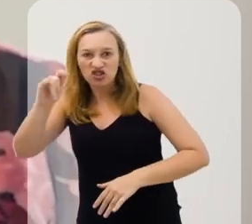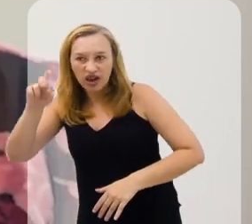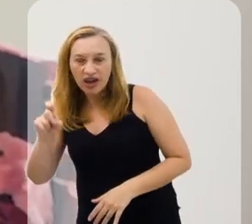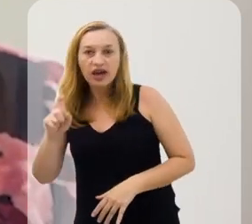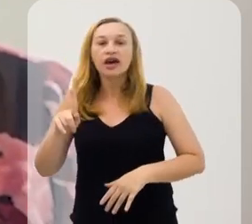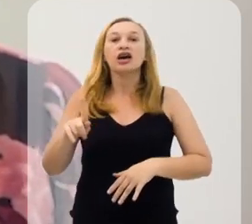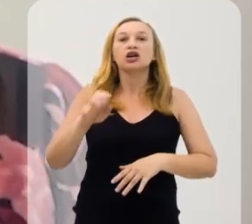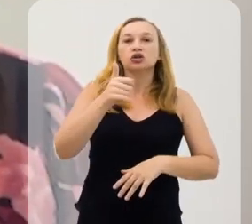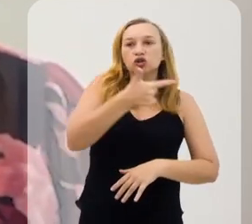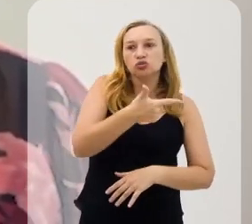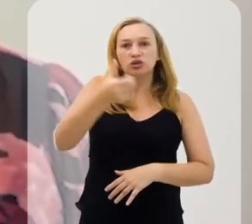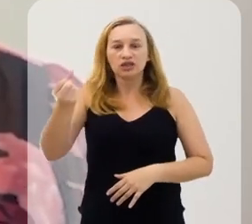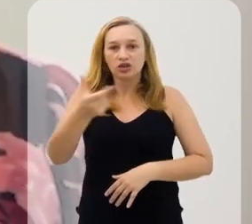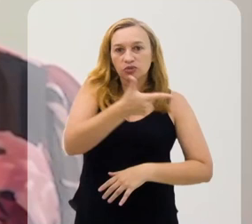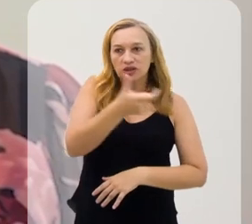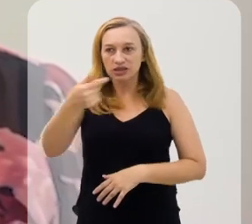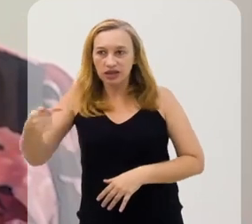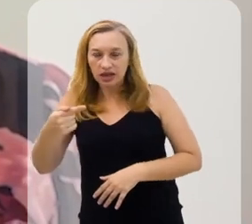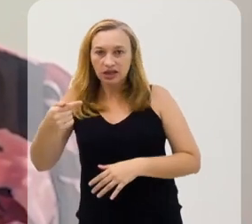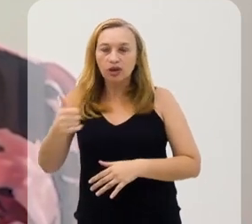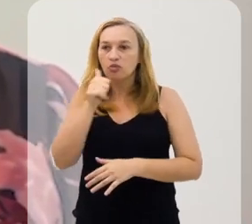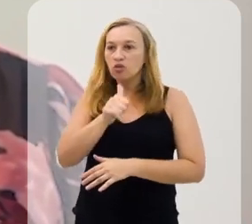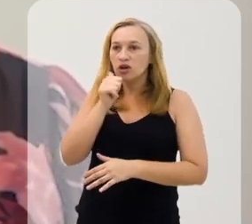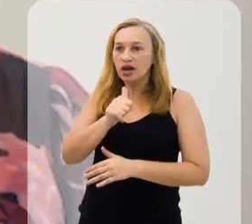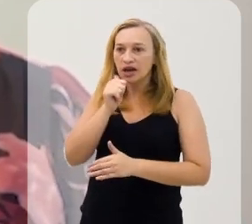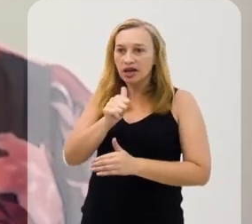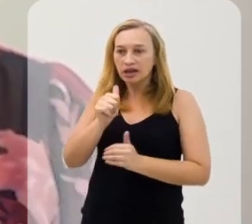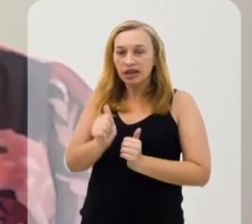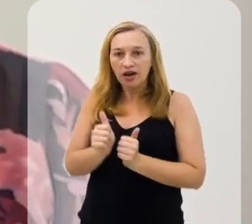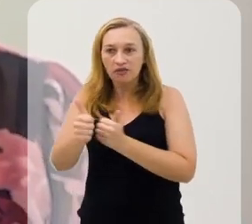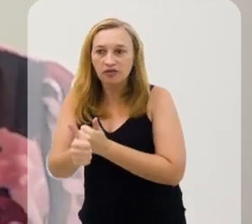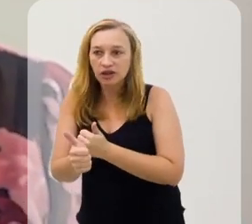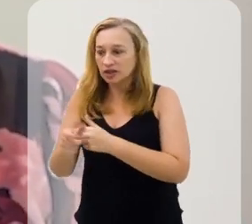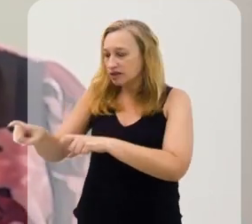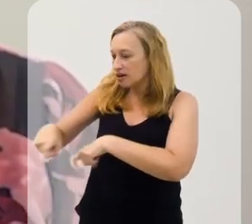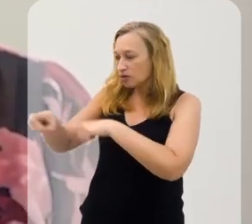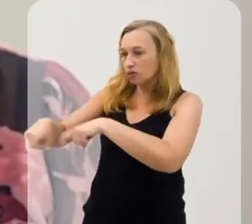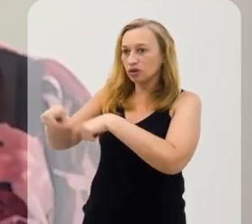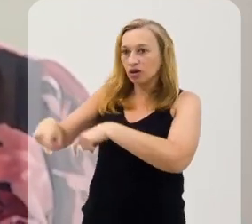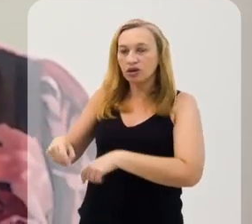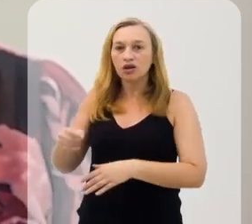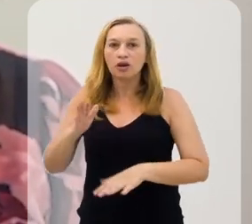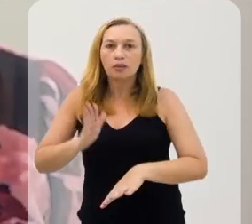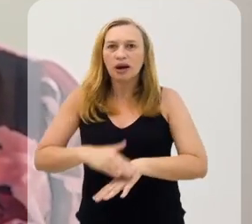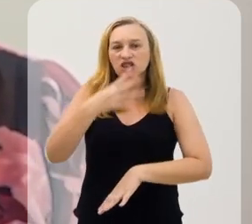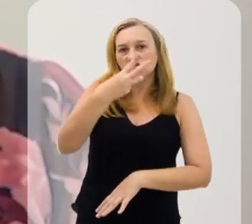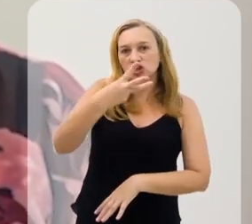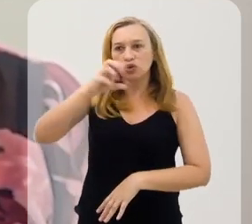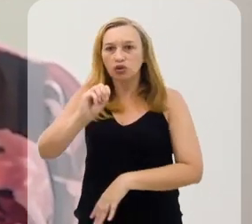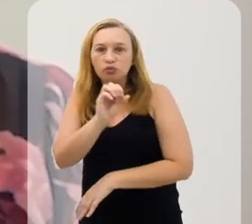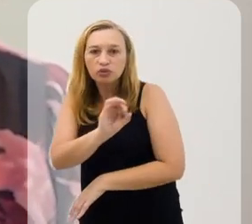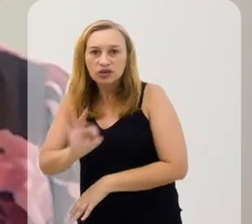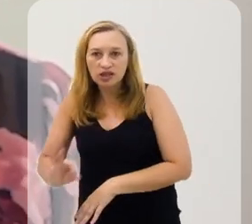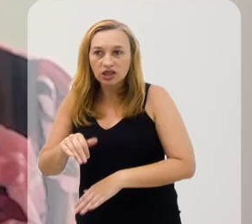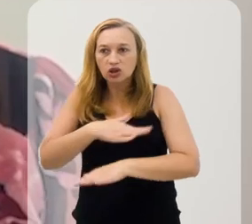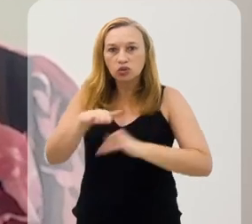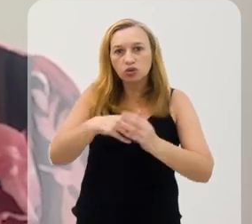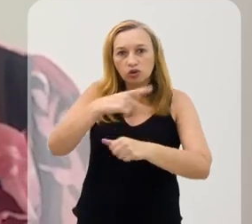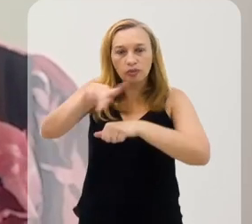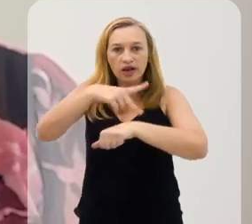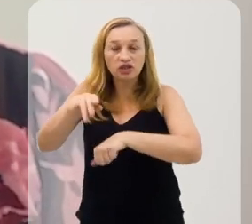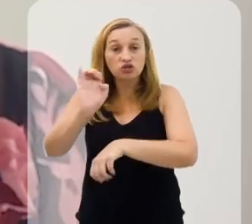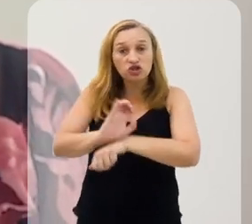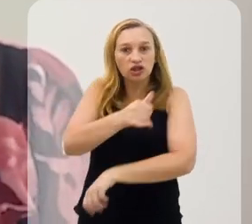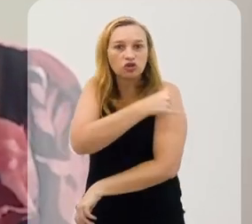entre 2006 e 2017, o número de mulheres na condução de propriedades rurais aumentou 38% em todo o